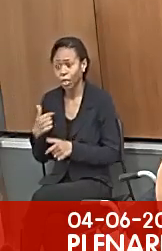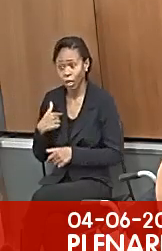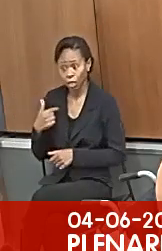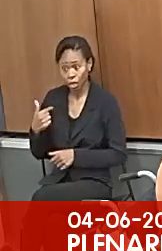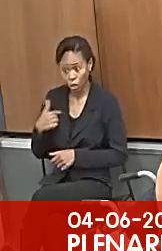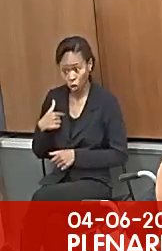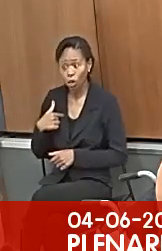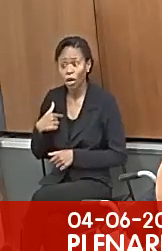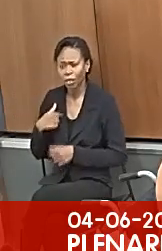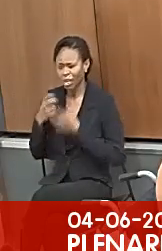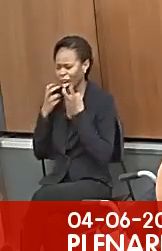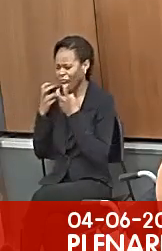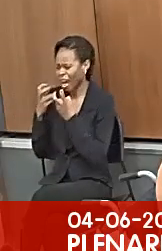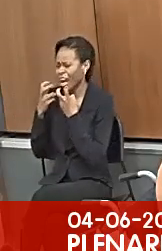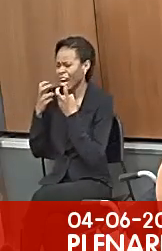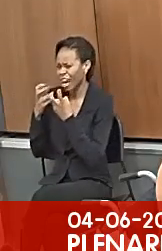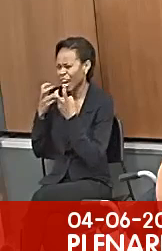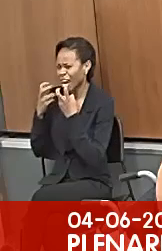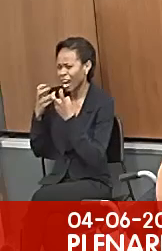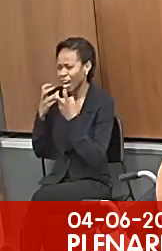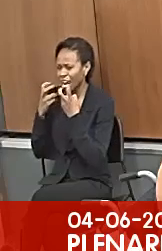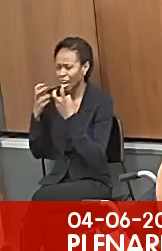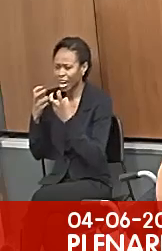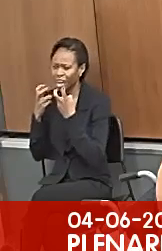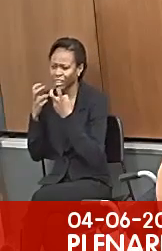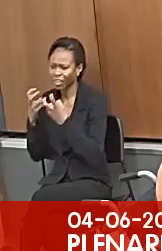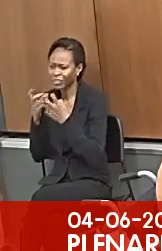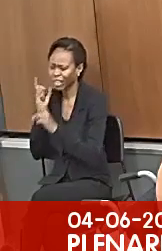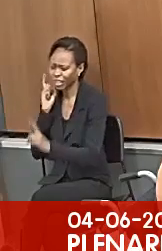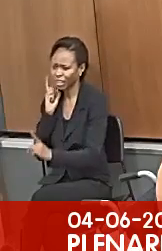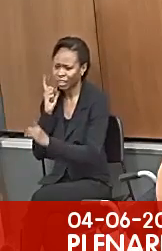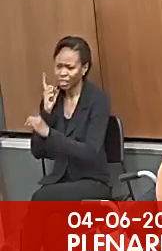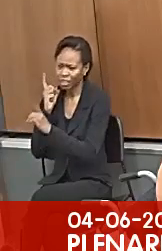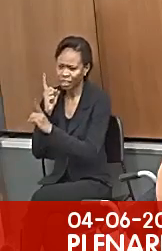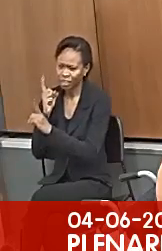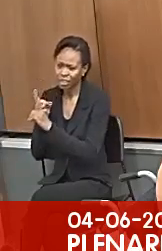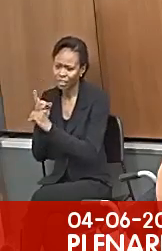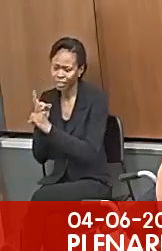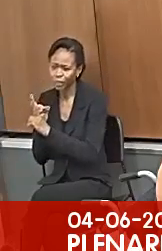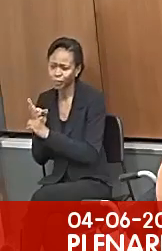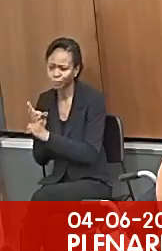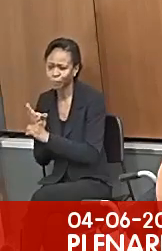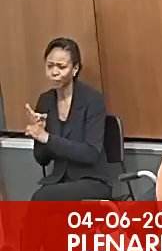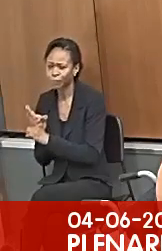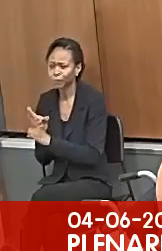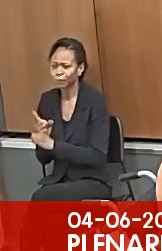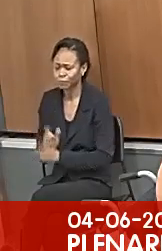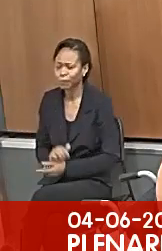eu irei gritar pra poder te encontrar.